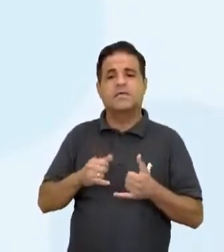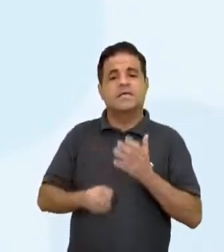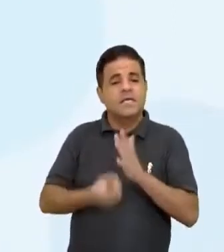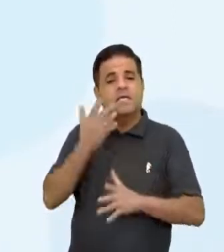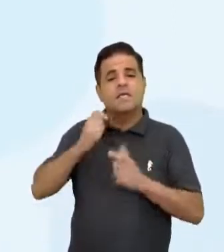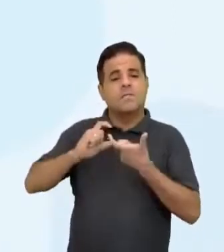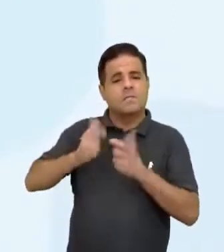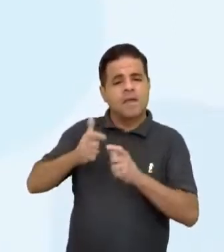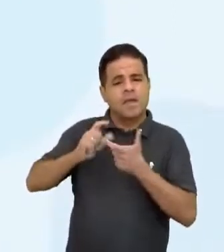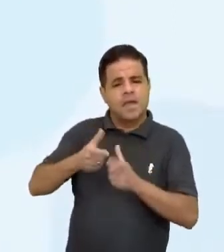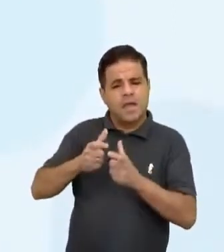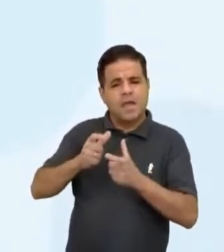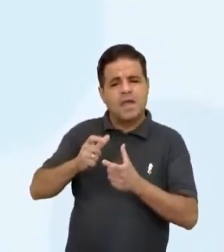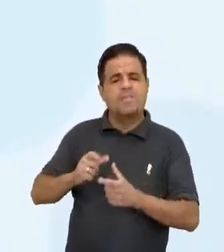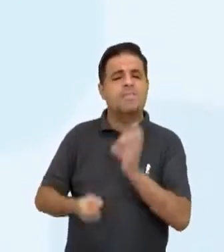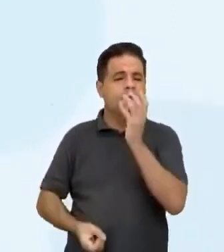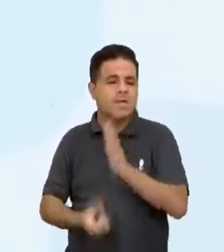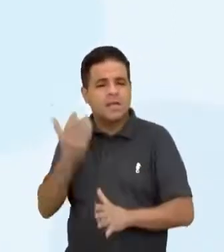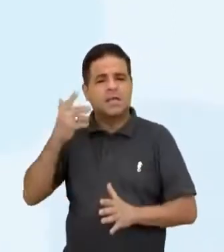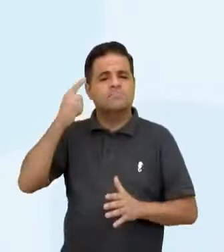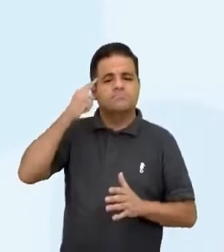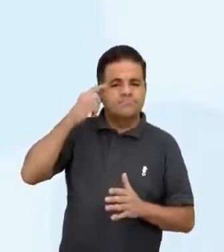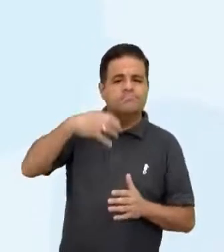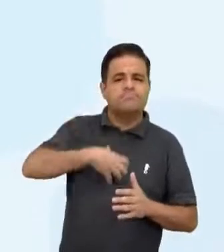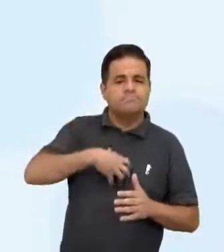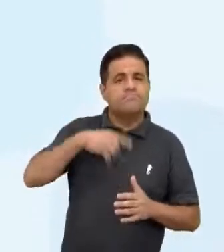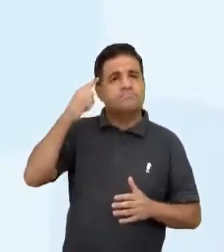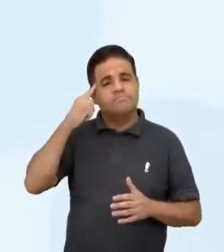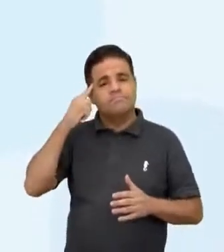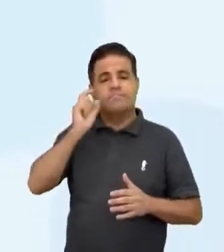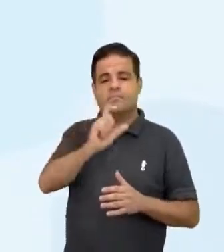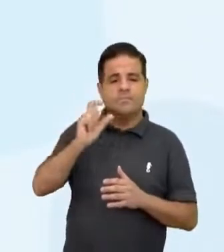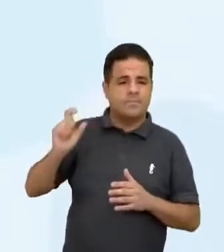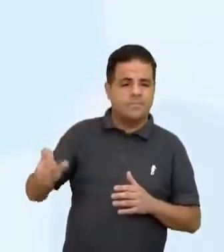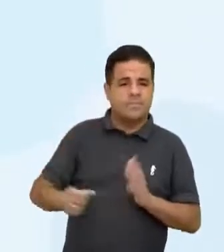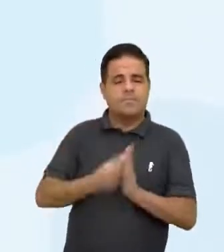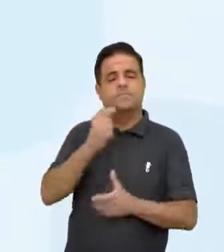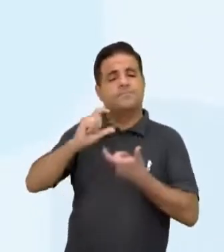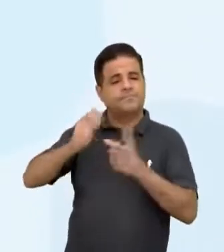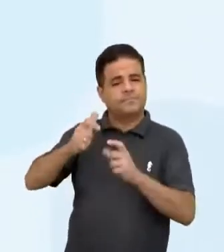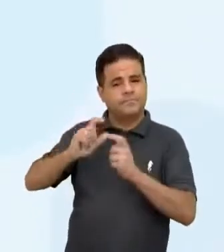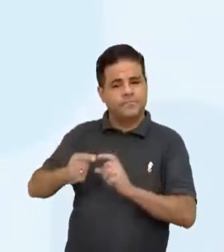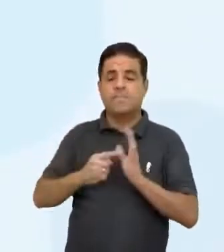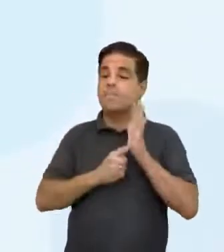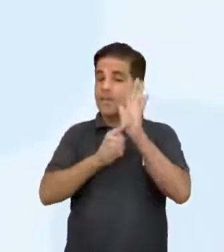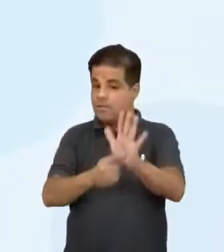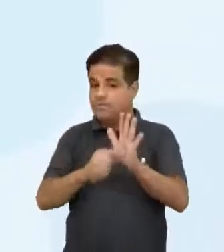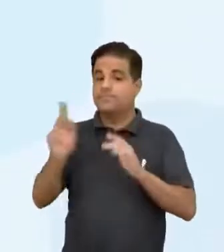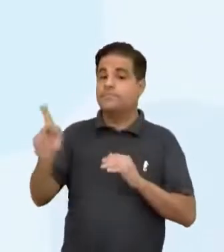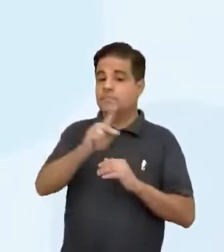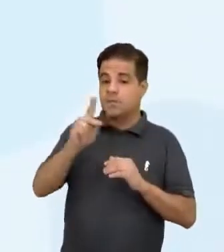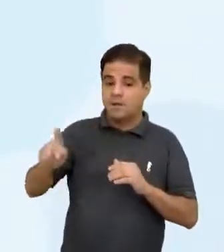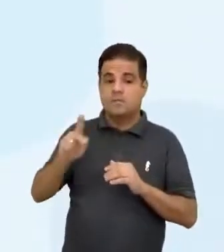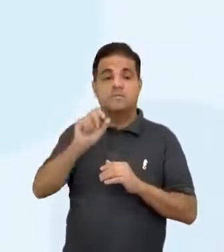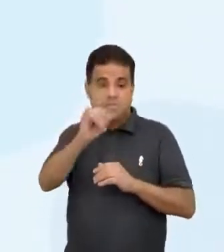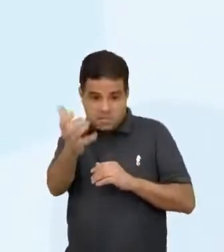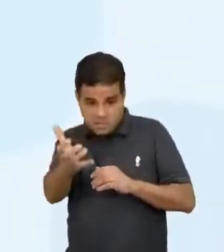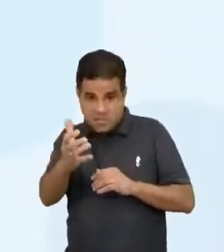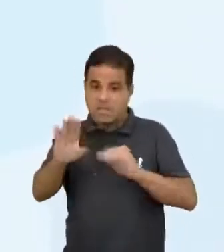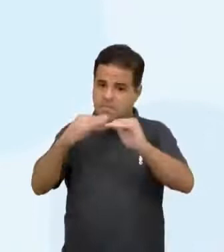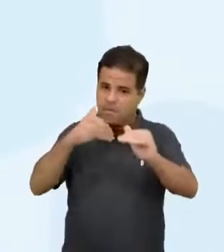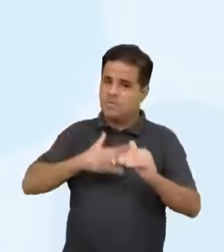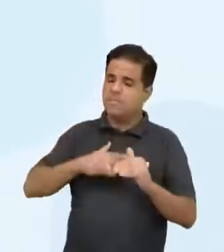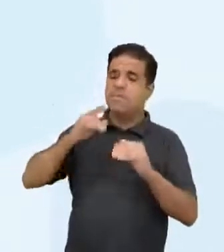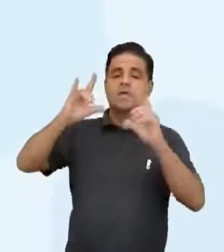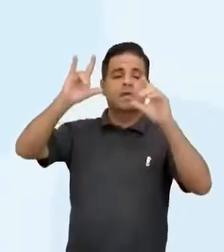das palavras. Então pense em sentidos conotativos aí que você lembrar. Crie aqueles memes legais. Apresente para o professor, a professora. Se quiser, mande na